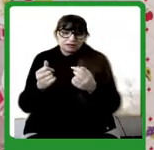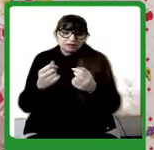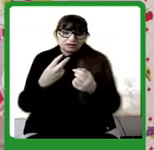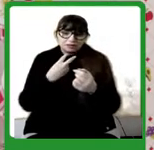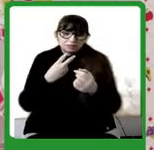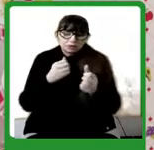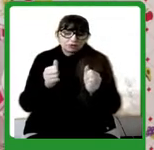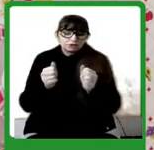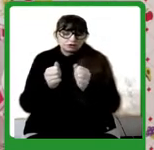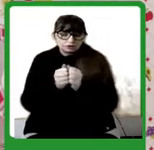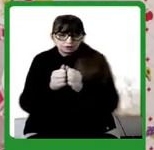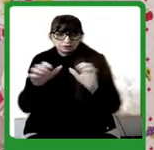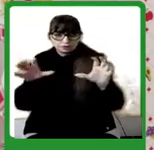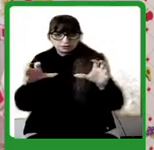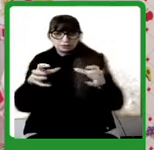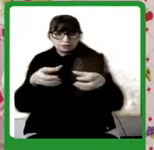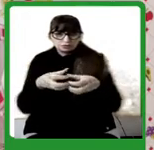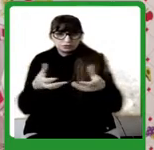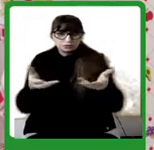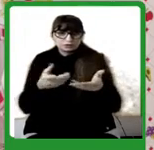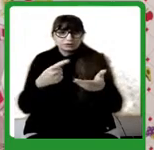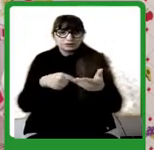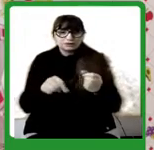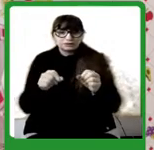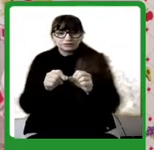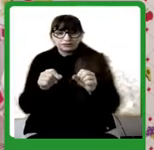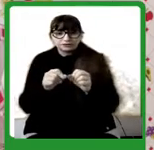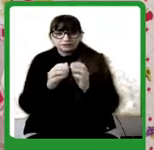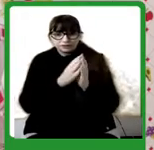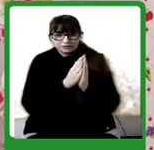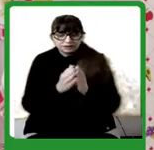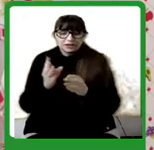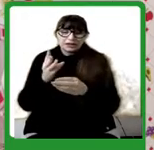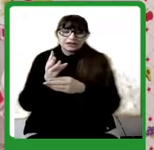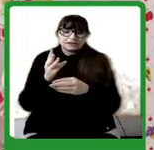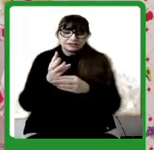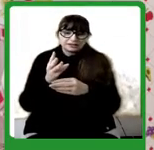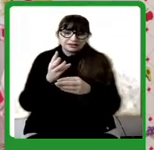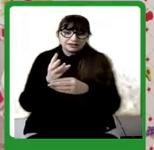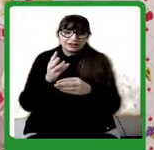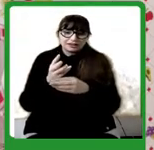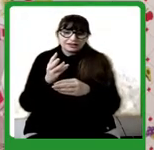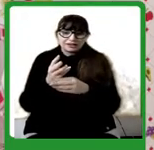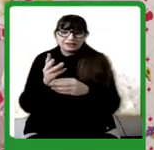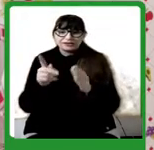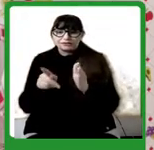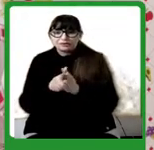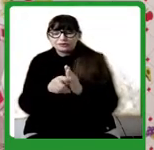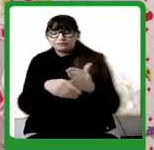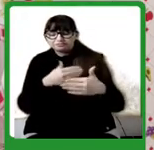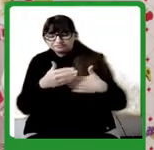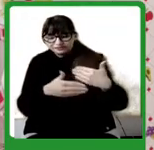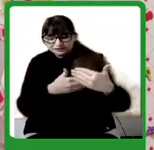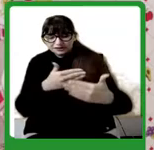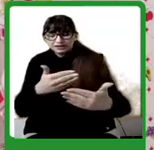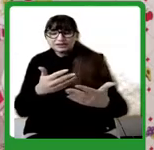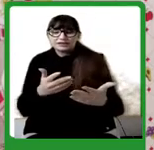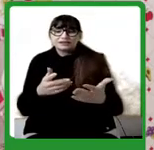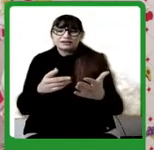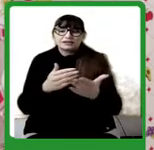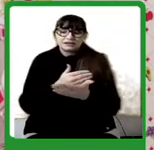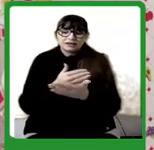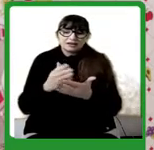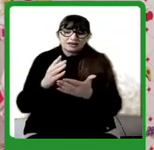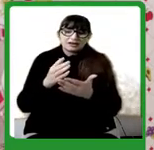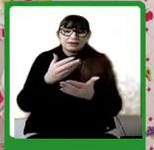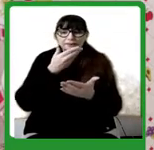tínhamos... Daí agora nós rezemos pelo zap zap. Cada uma puxa uma parte da reza, sabe? Que nem, ah, vamos rezar um Pai Nosso. Eu começo.